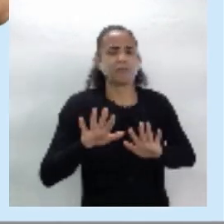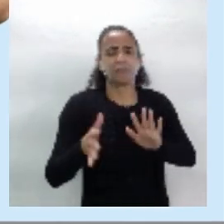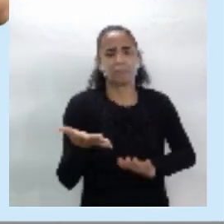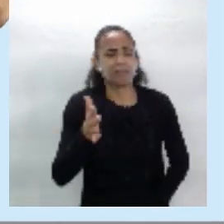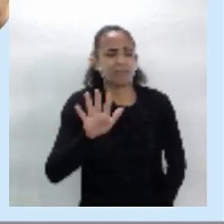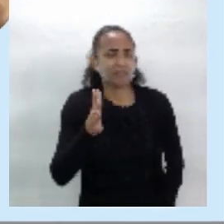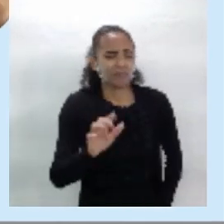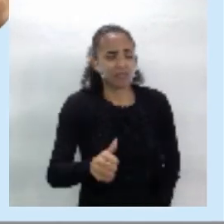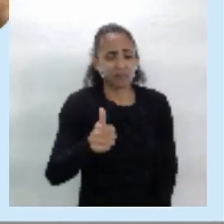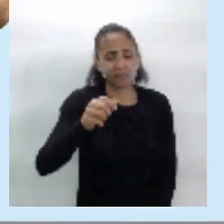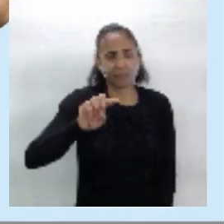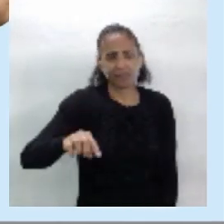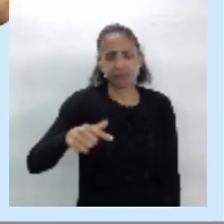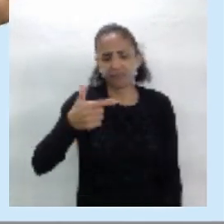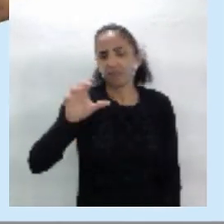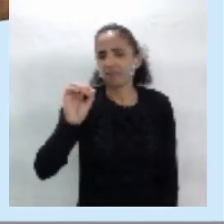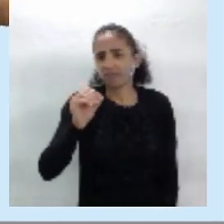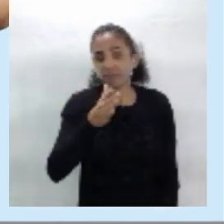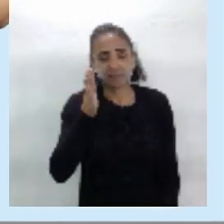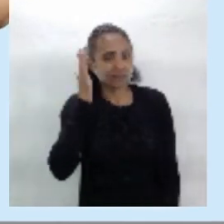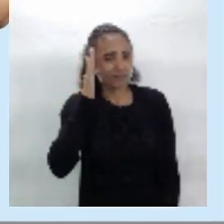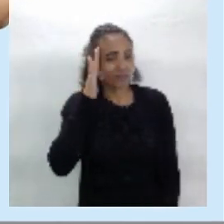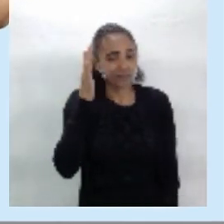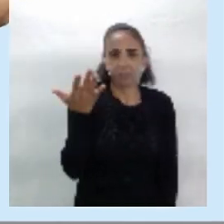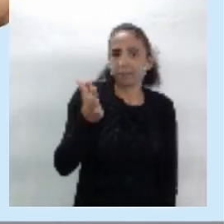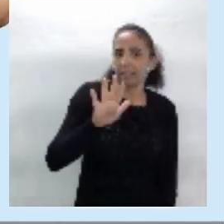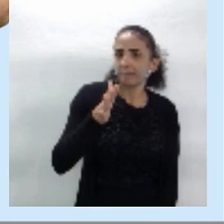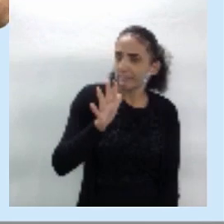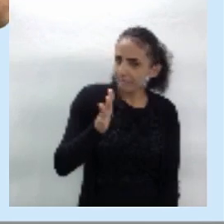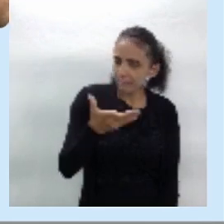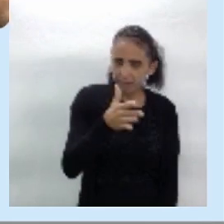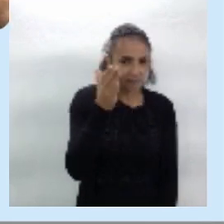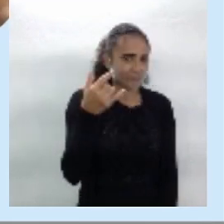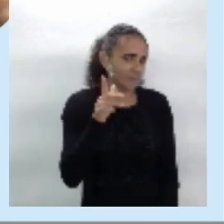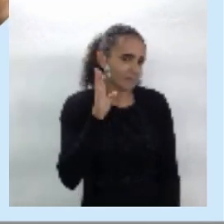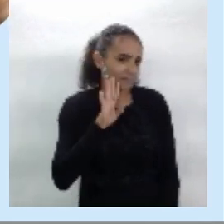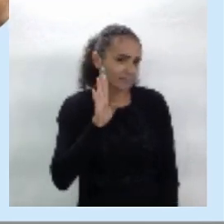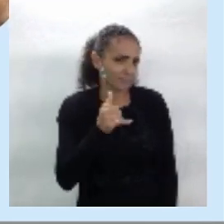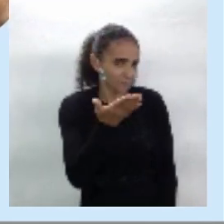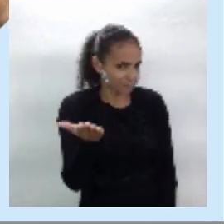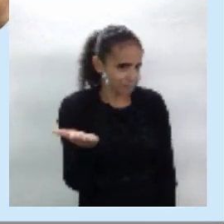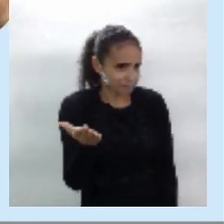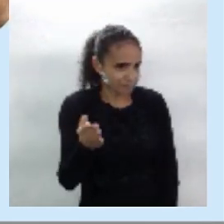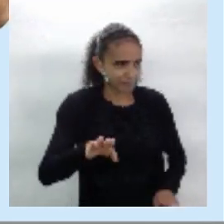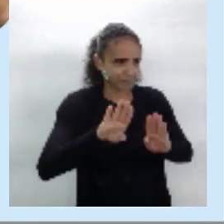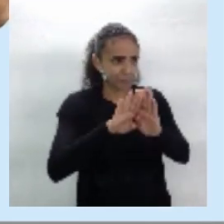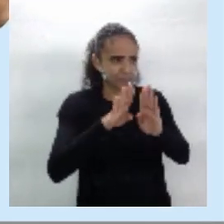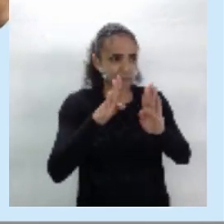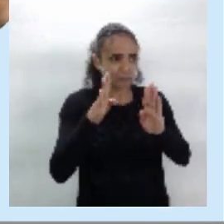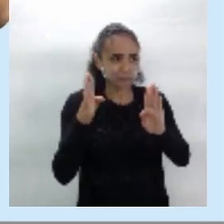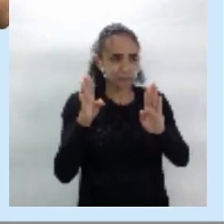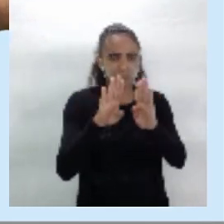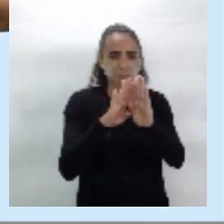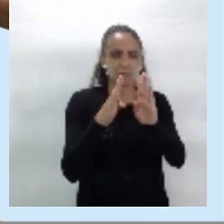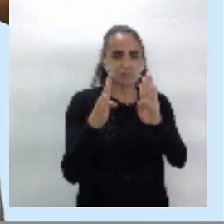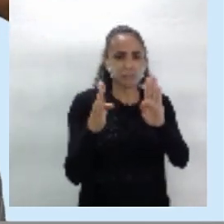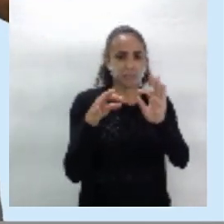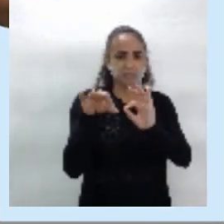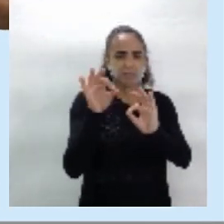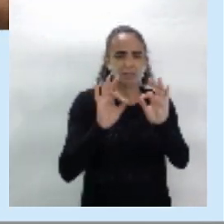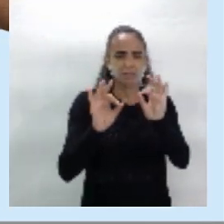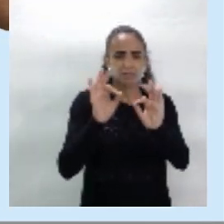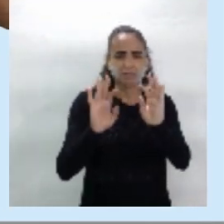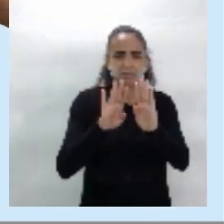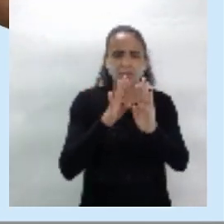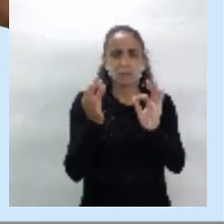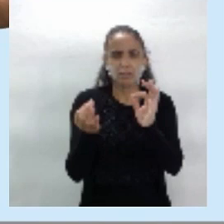mesa é 1,20 m. Então, você está fazendo estimativa. Beleza? Então, a gente viu a estimativa de uma porta. E agora, fazer a estimativa